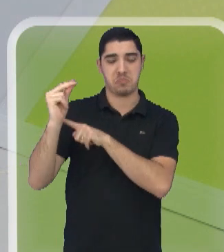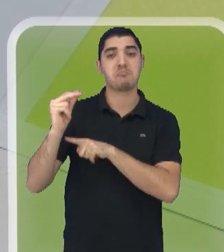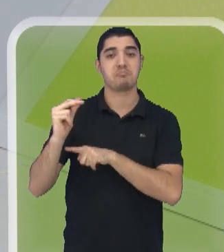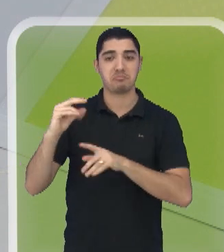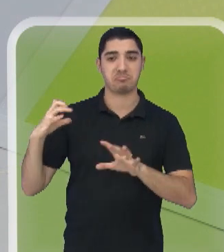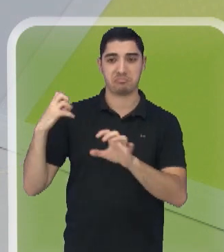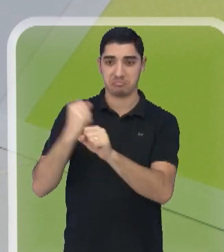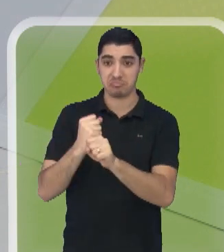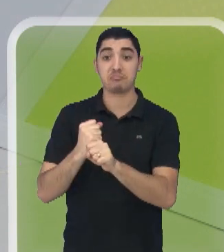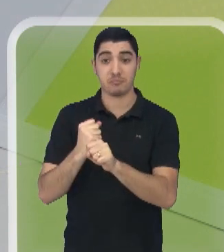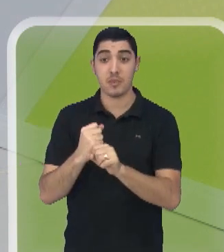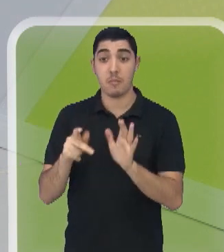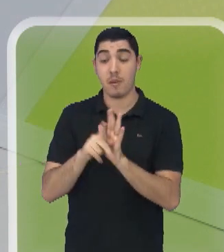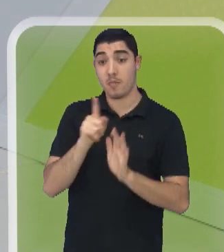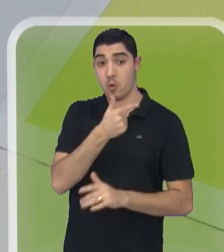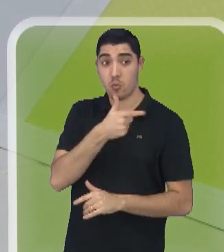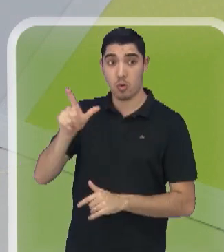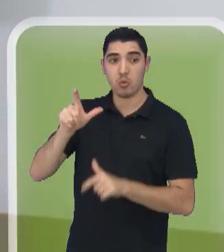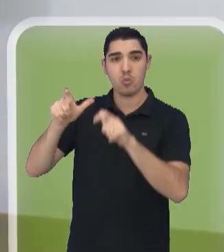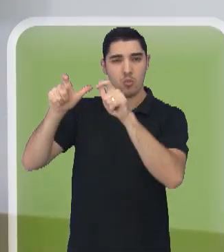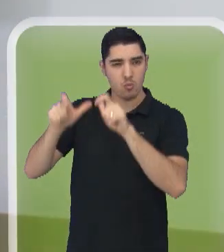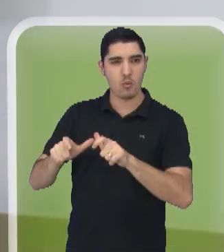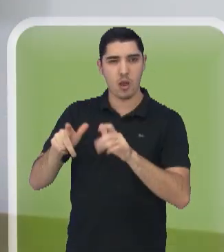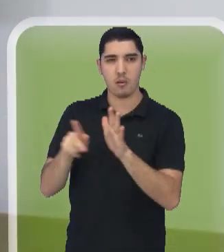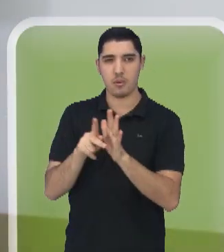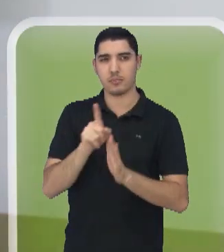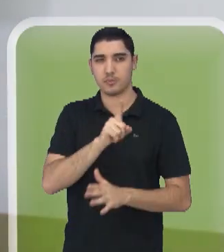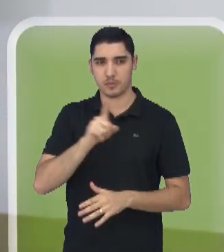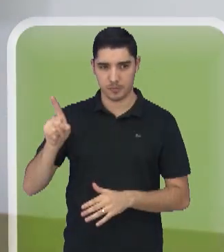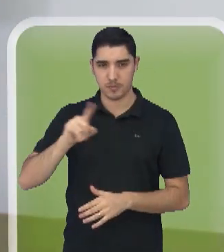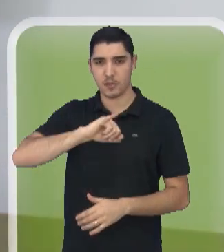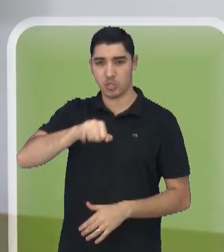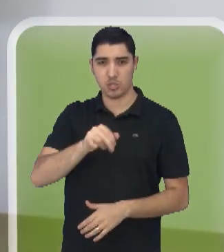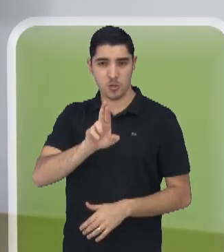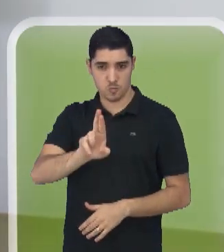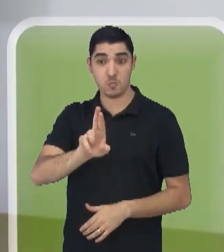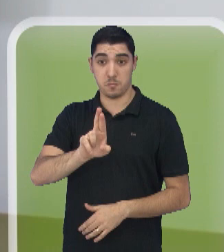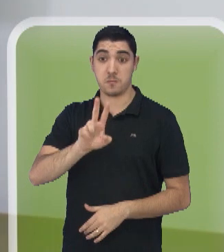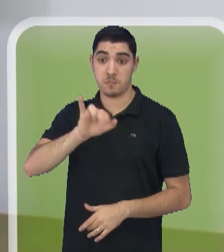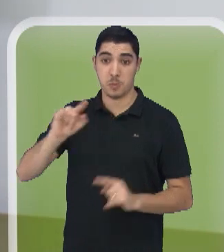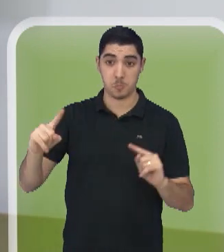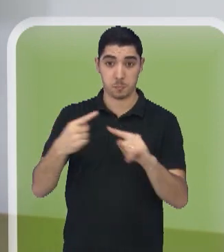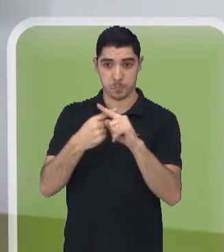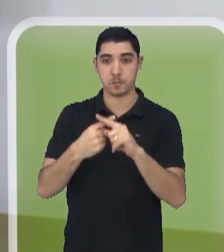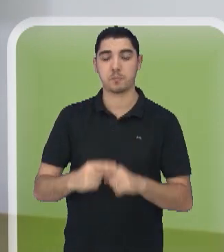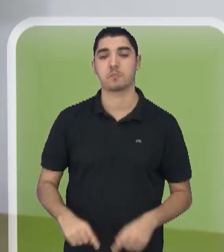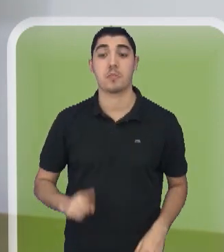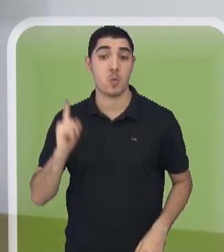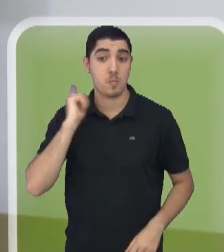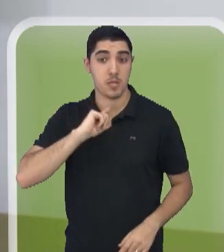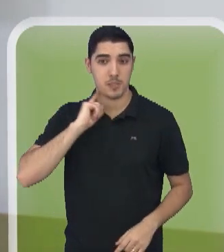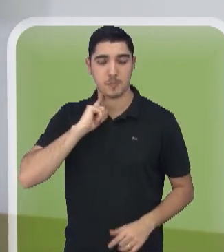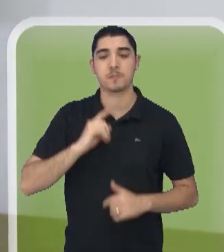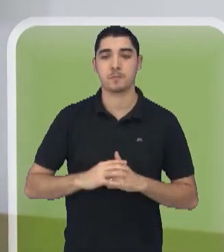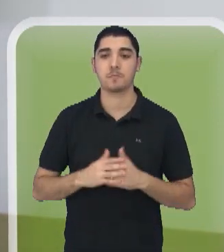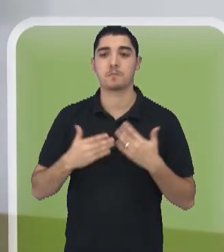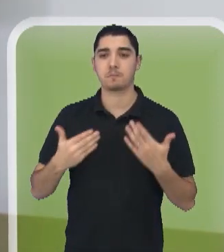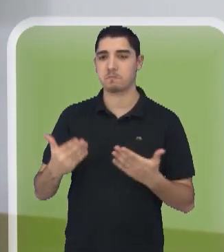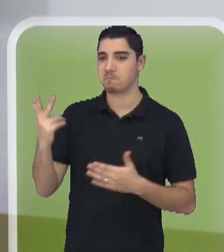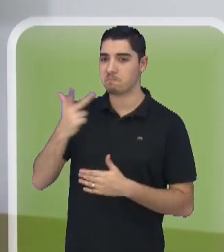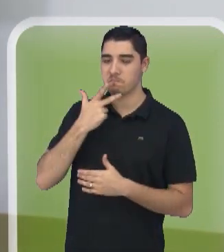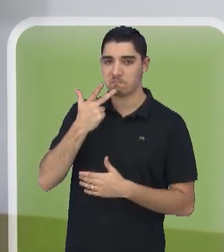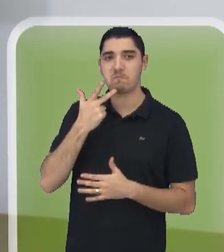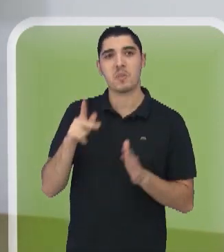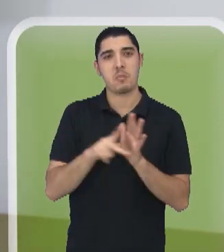O jogo será em Jaraguá do Sul, Brunão. Legal que do Paulista para cá, esse confronto Campinas-São José já virou